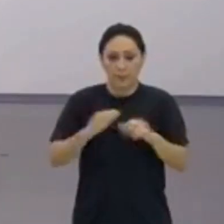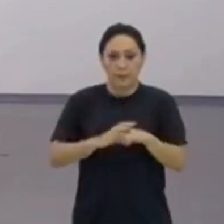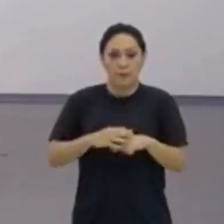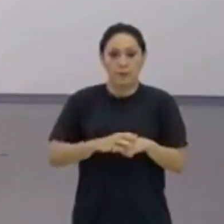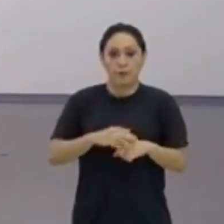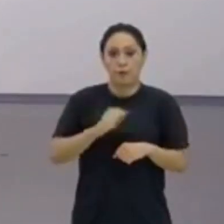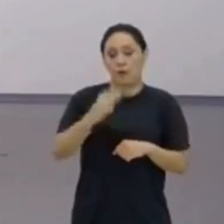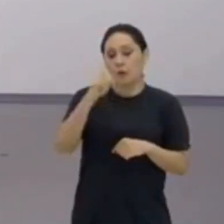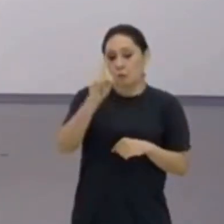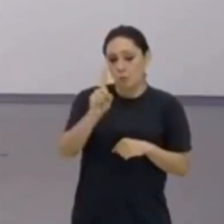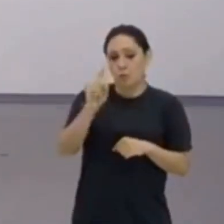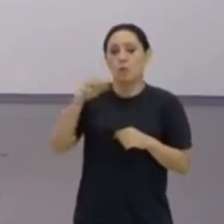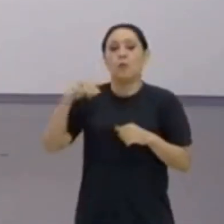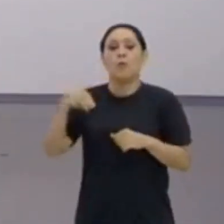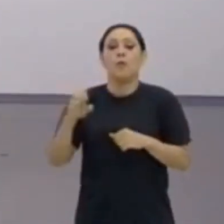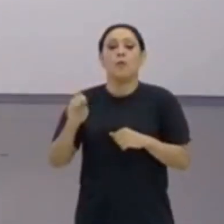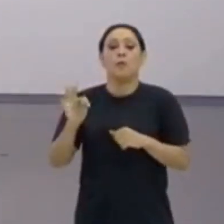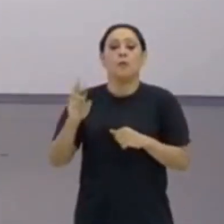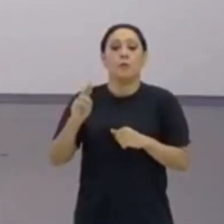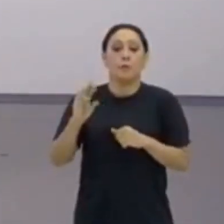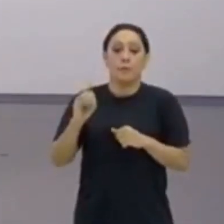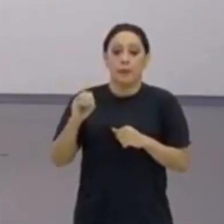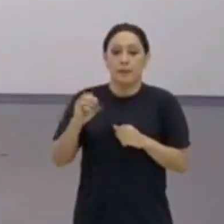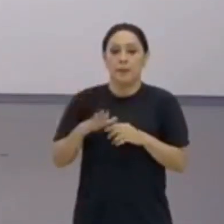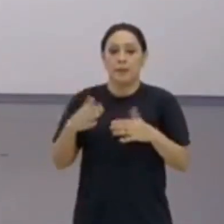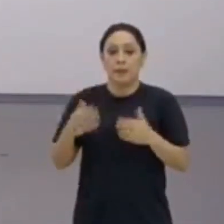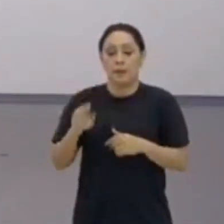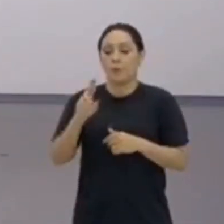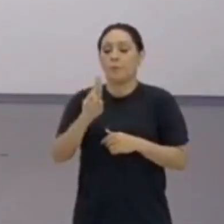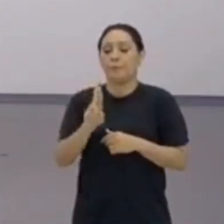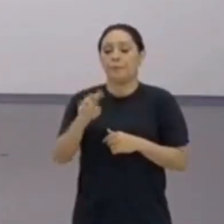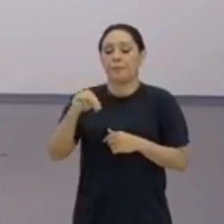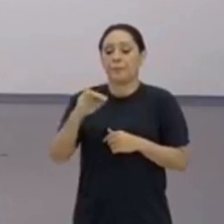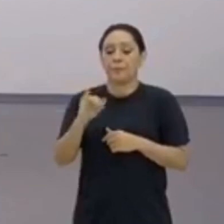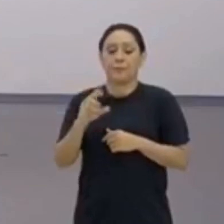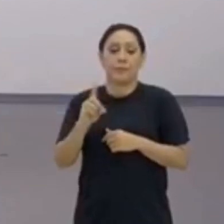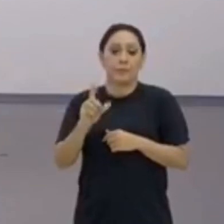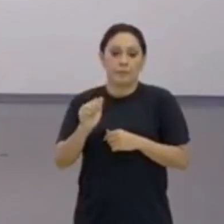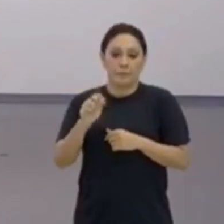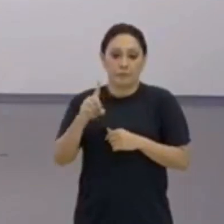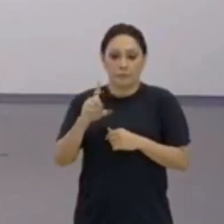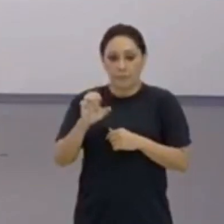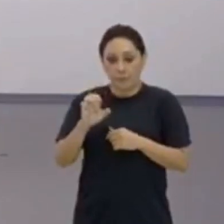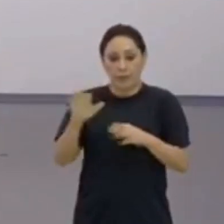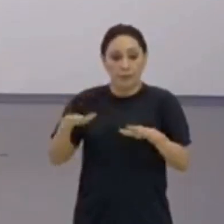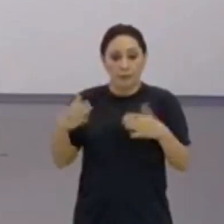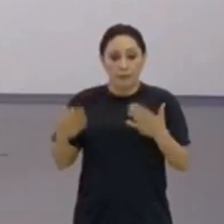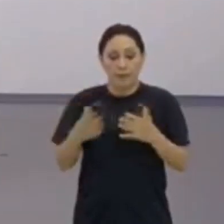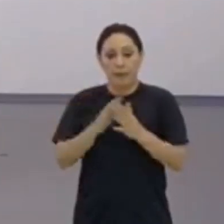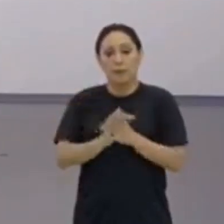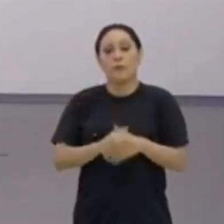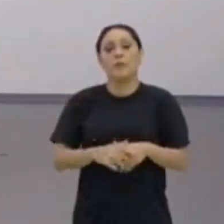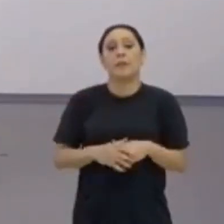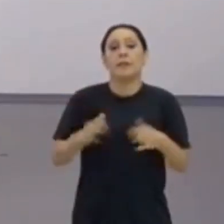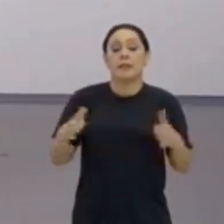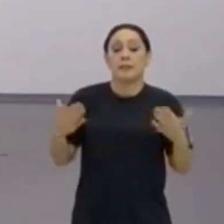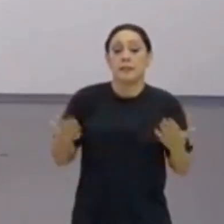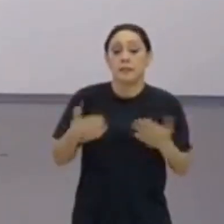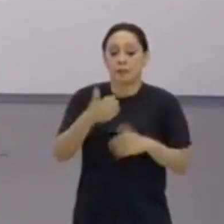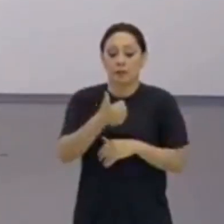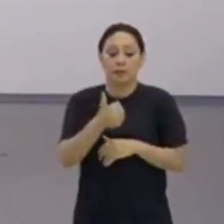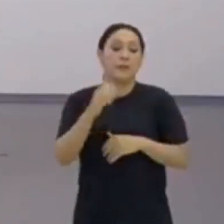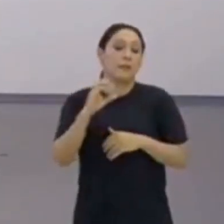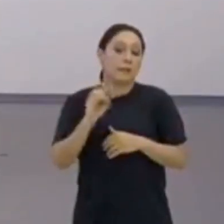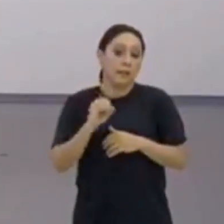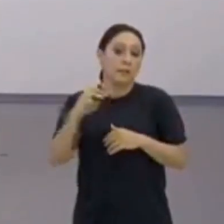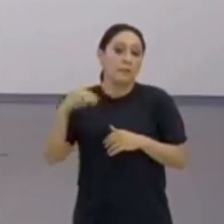Tudo bem? Tem que entender que a unidade aí é metro. Padrão é 1 metro. Padrão é 1 metro. Então, se são 10 metros, são 10 unidades dessa de 1 metro